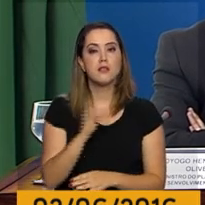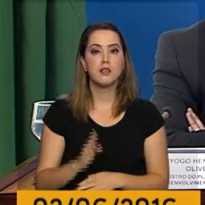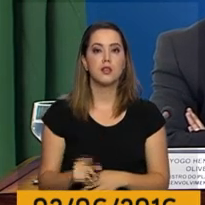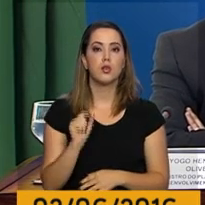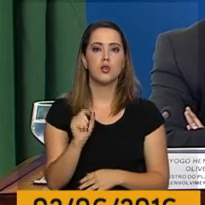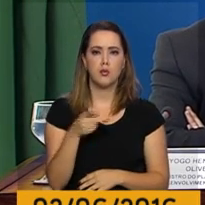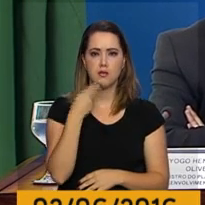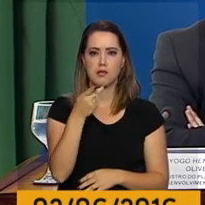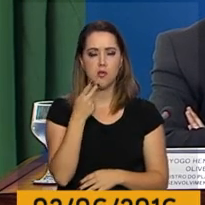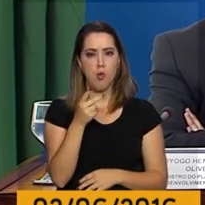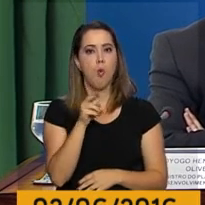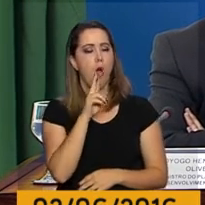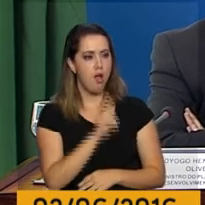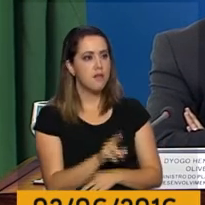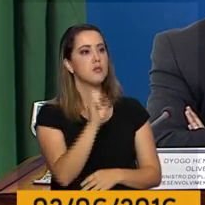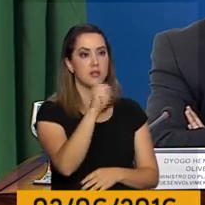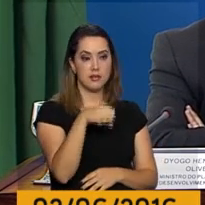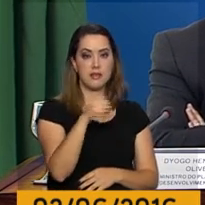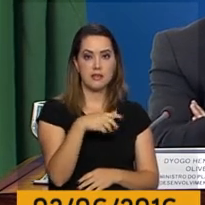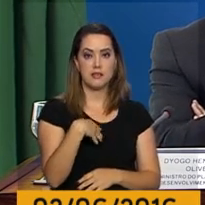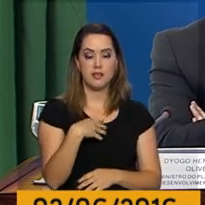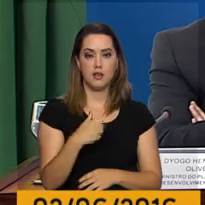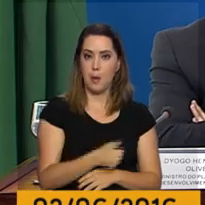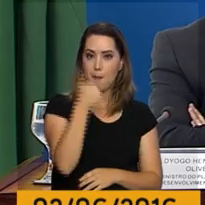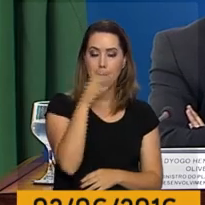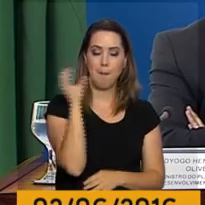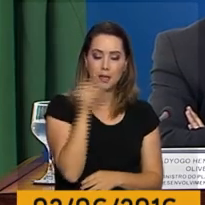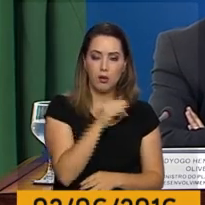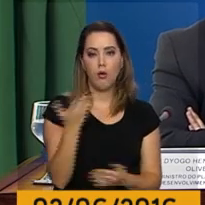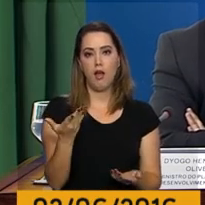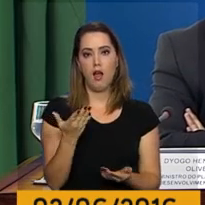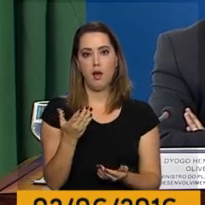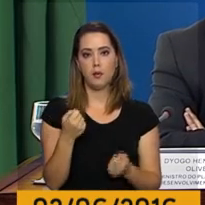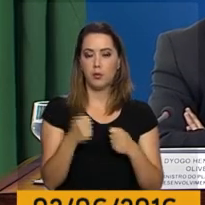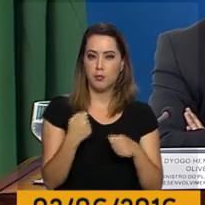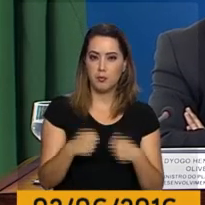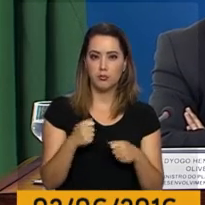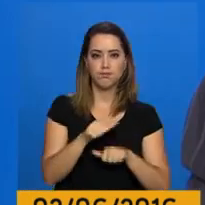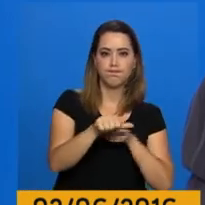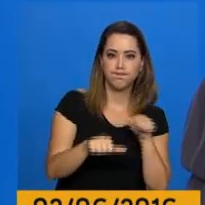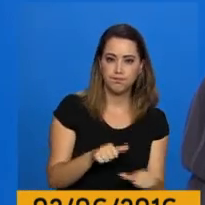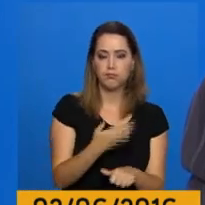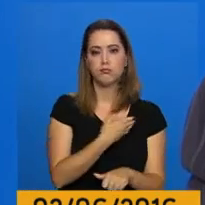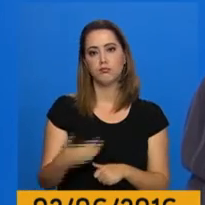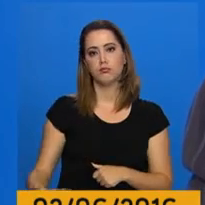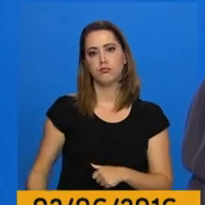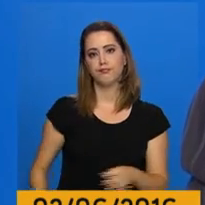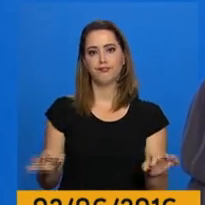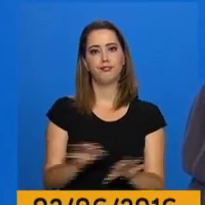ele diria que sim, eu quero definir isto logo, quero fazer com que a transitoriedade acabe. Se nós